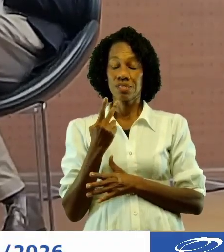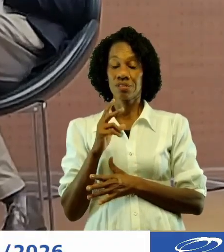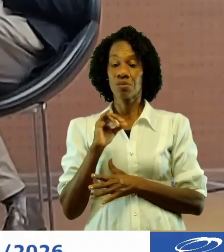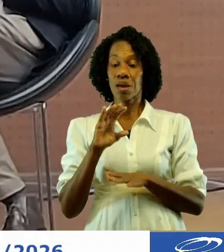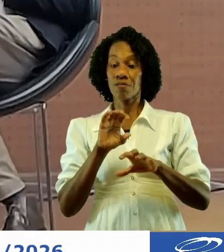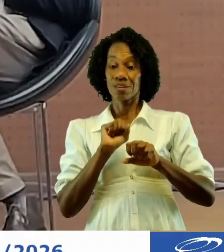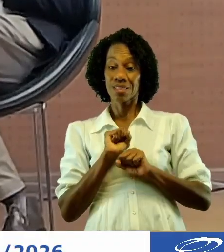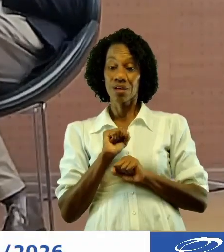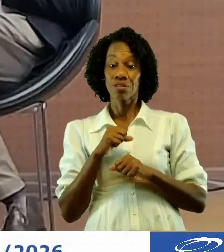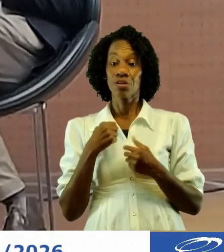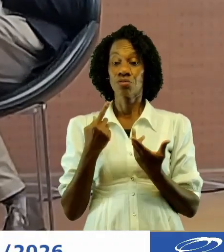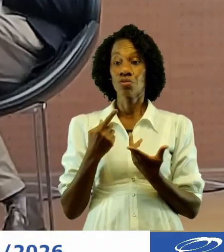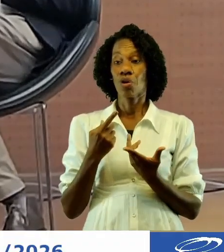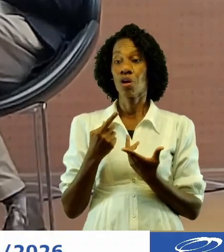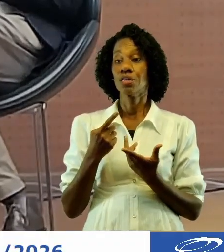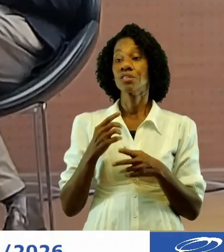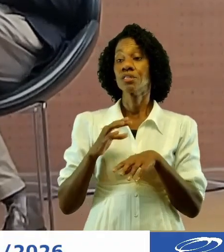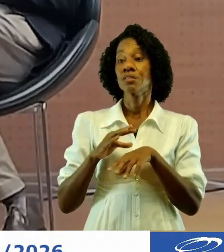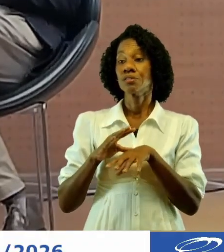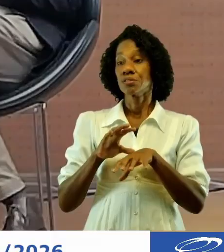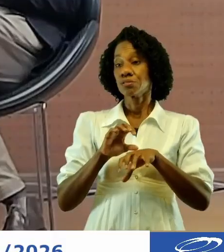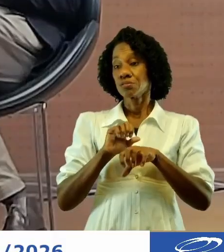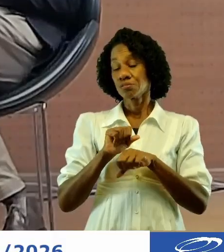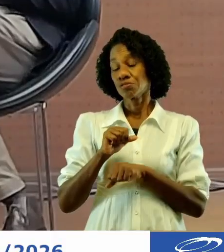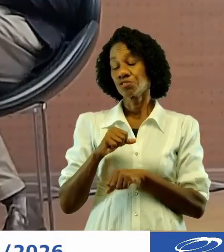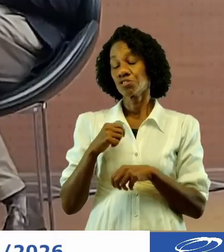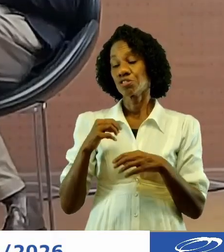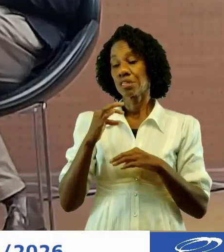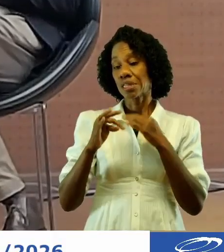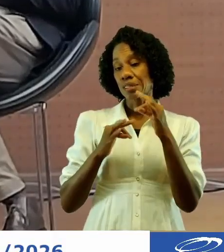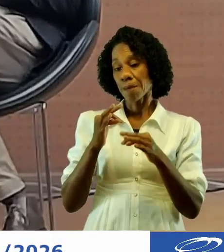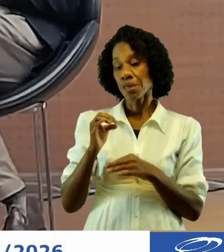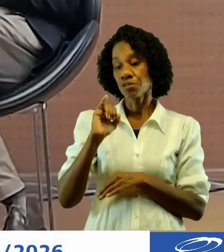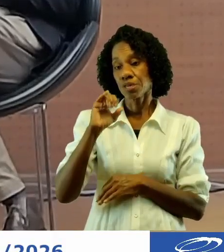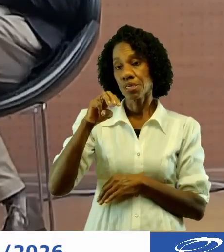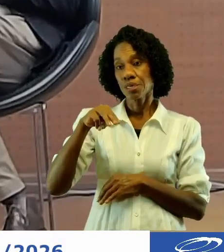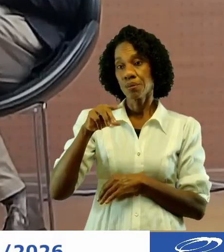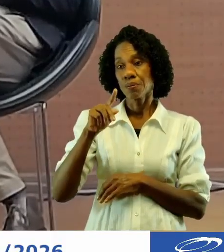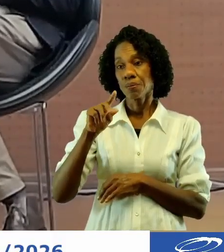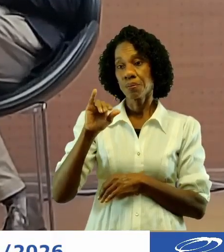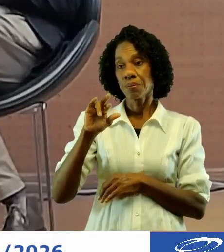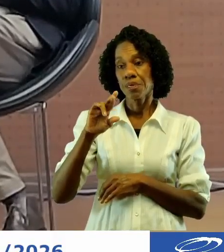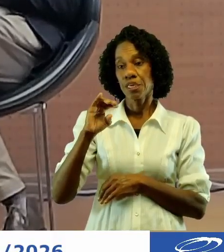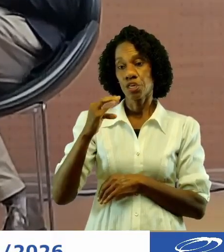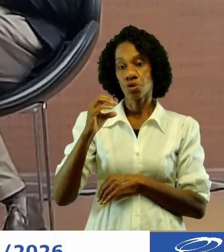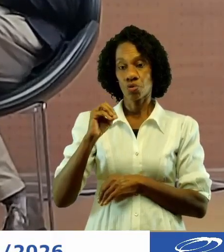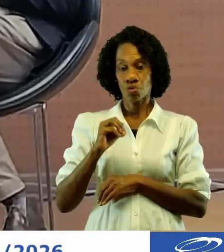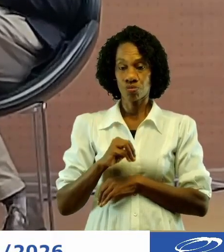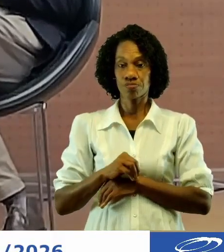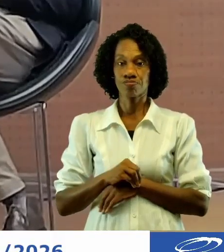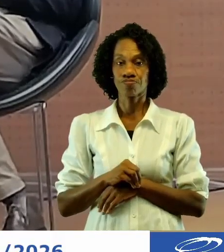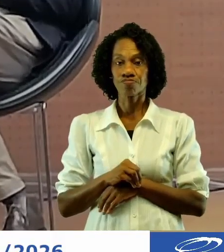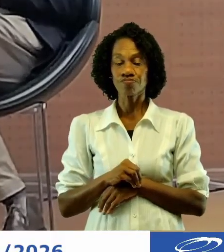culturas negativas e a gente tira tudo. Mas para todo mundo eu acho que não. Eu acho que nem toda soltura precoce é